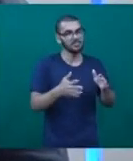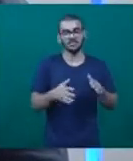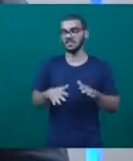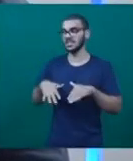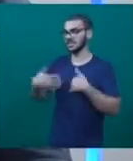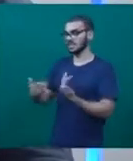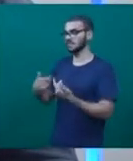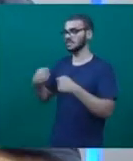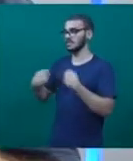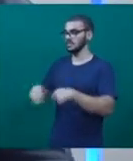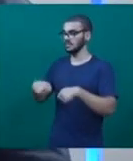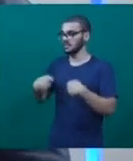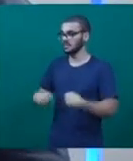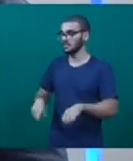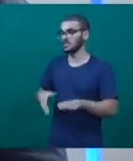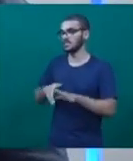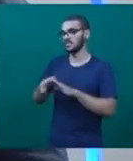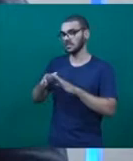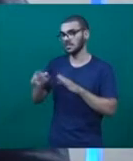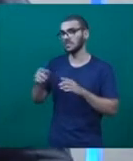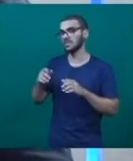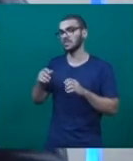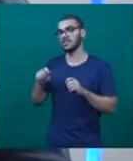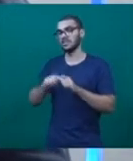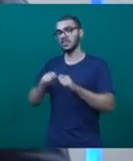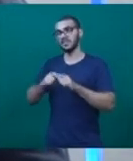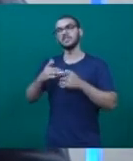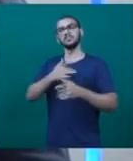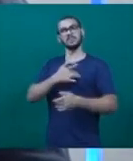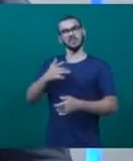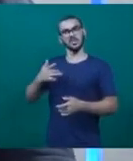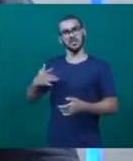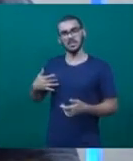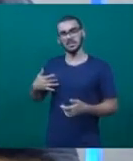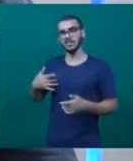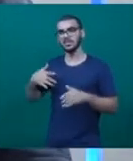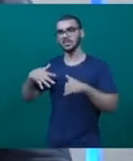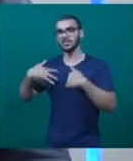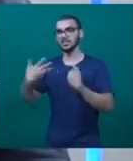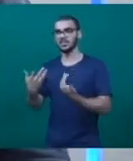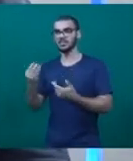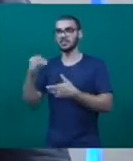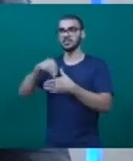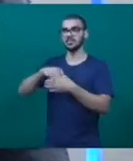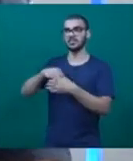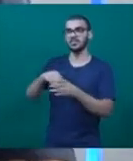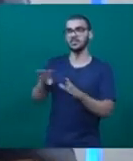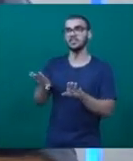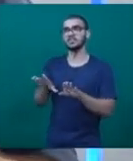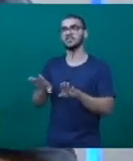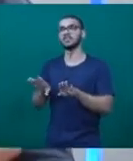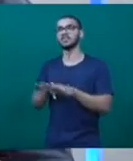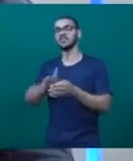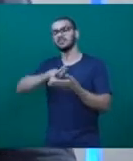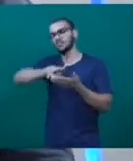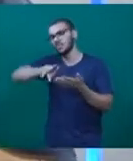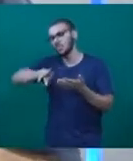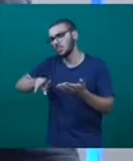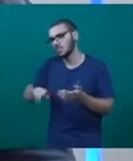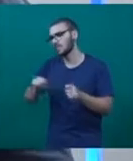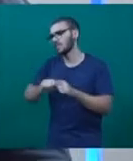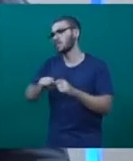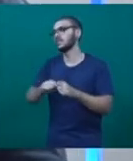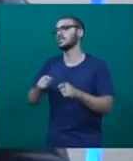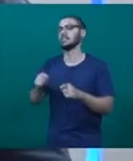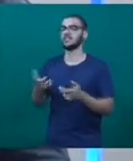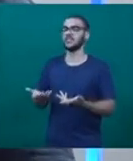né, com orientação, para que possa realizar a atividade física de uma maneira saudável, né? E aí, dentro disso, a gente pode, tem diversas atividades